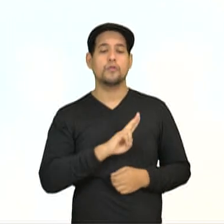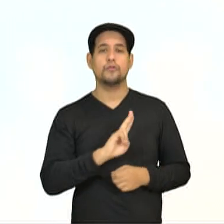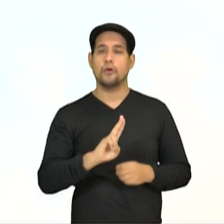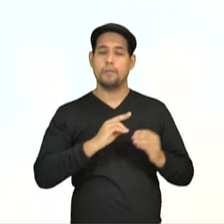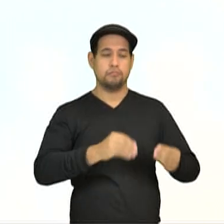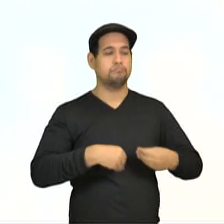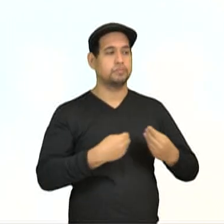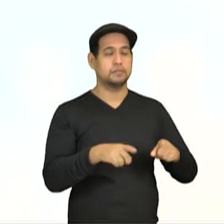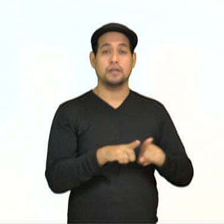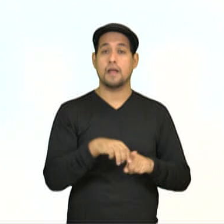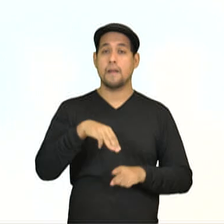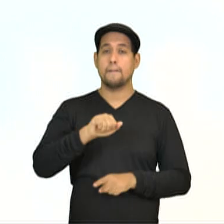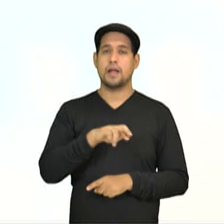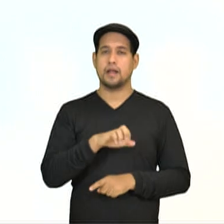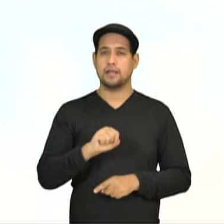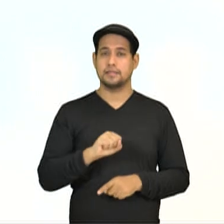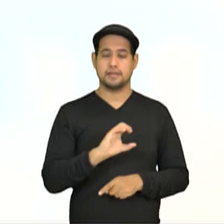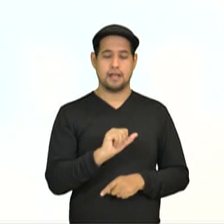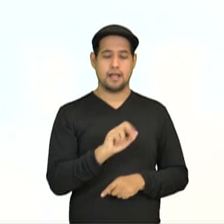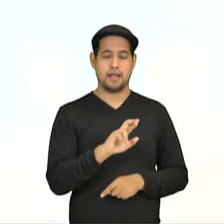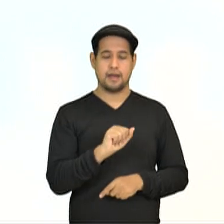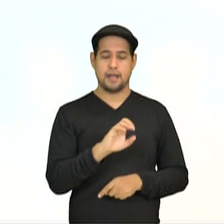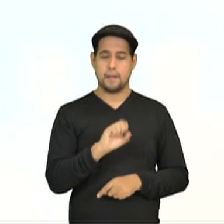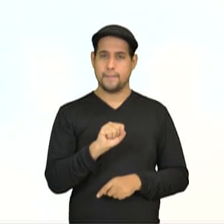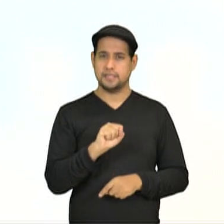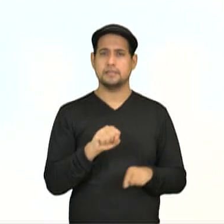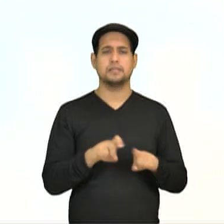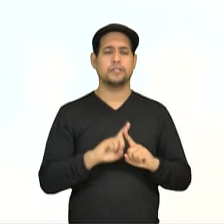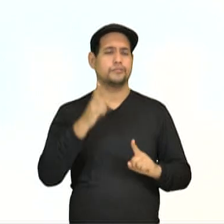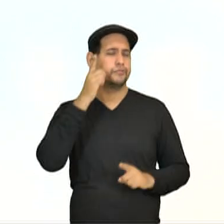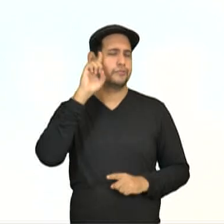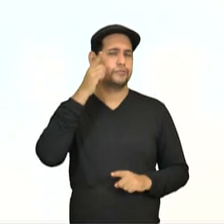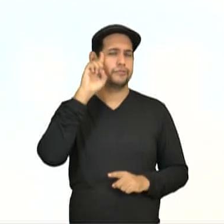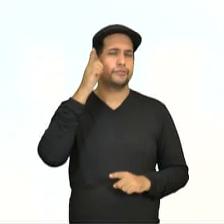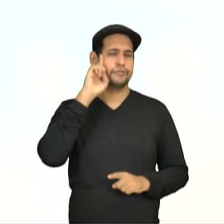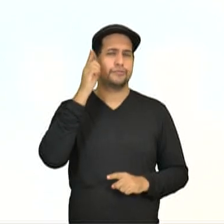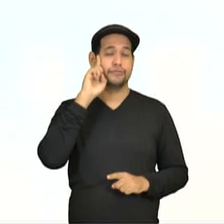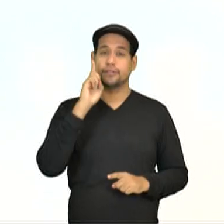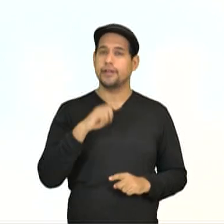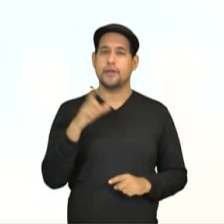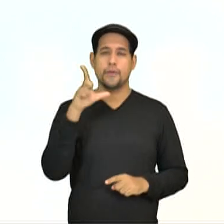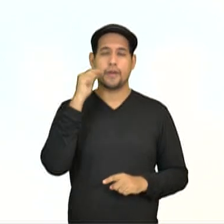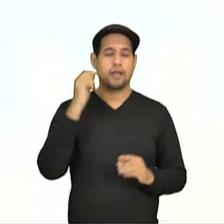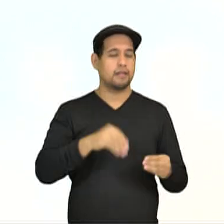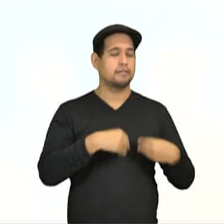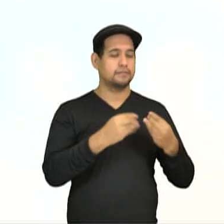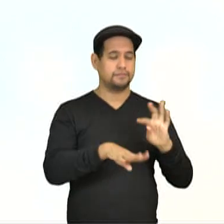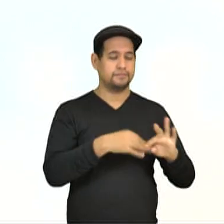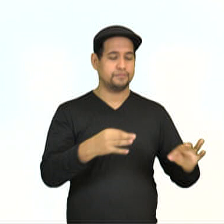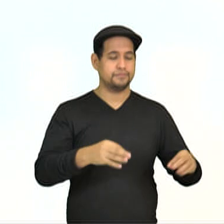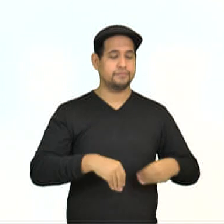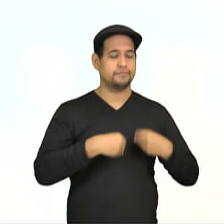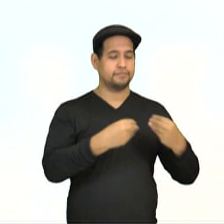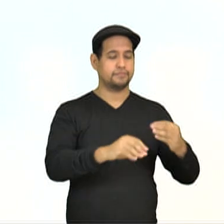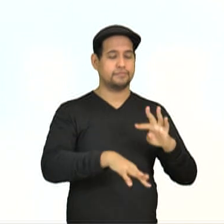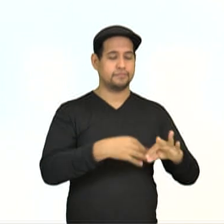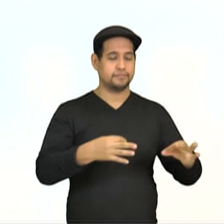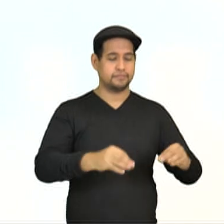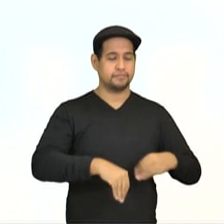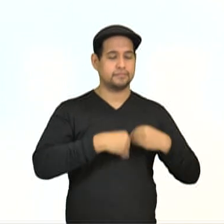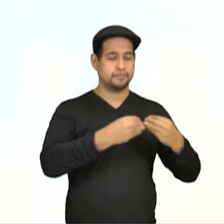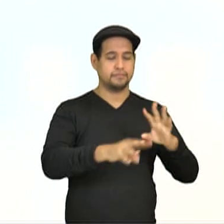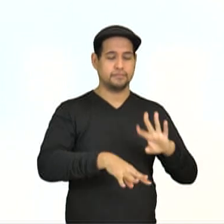seu amo, o Marquês de Carabás. Dia após dia, o gato continuou a oferecer presentes ao rei, em nome